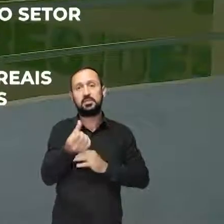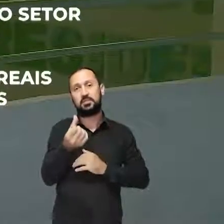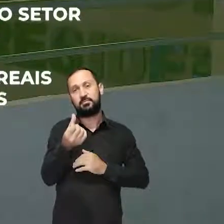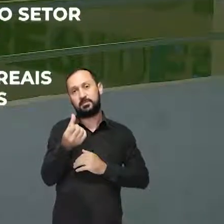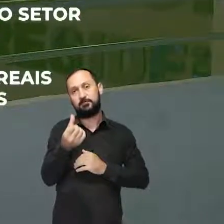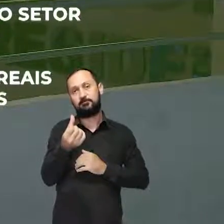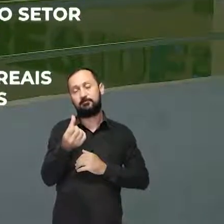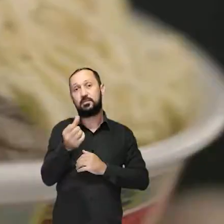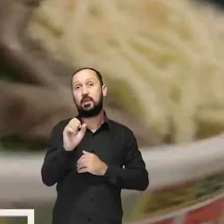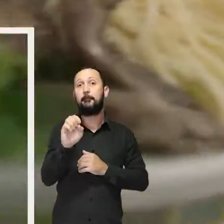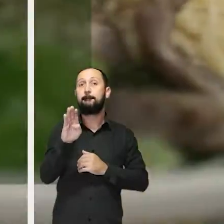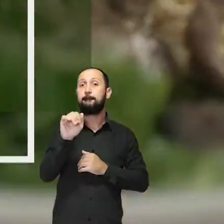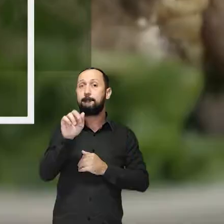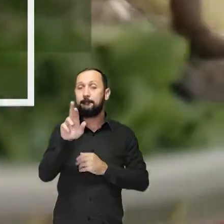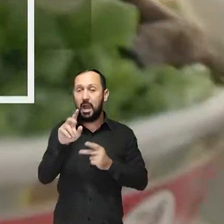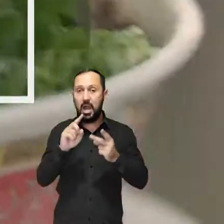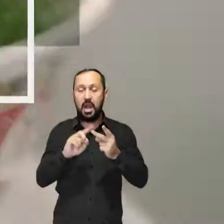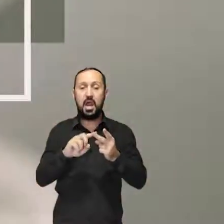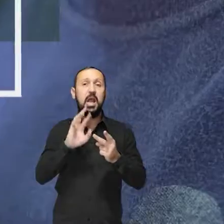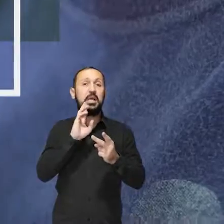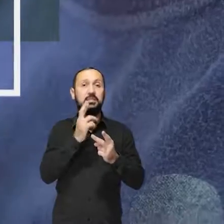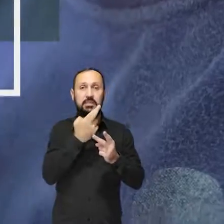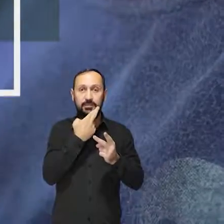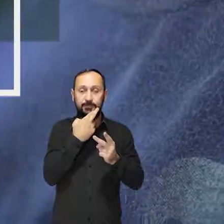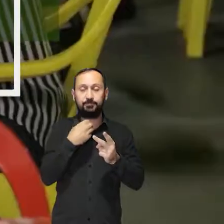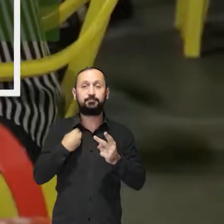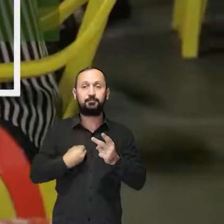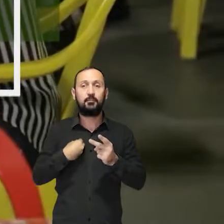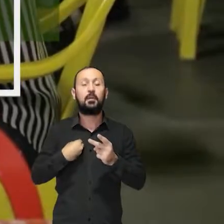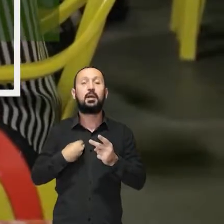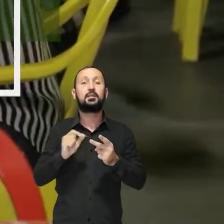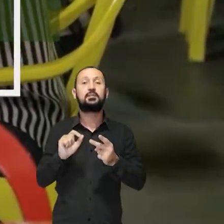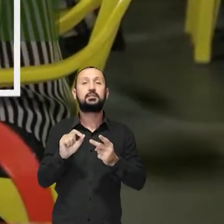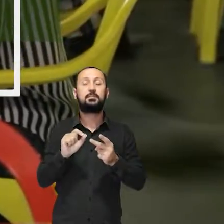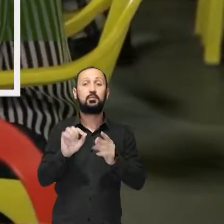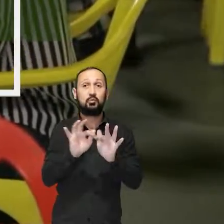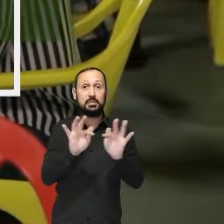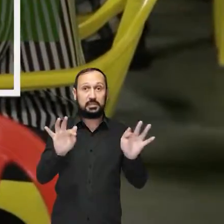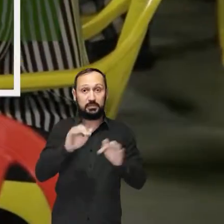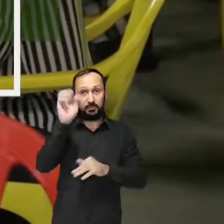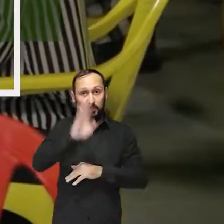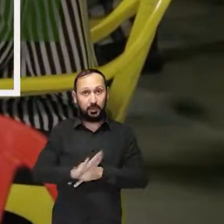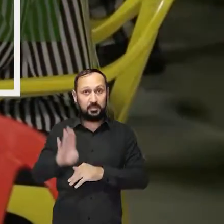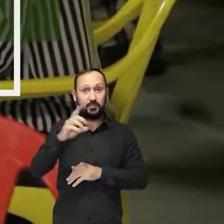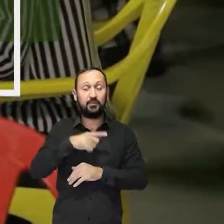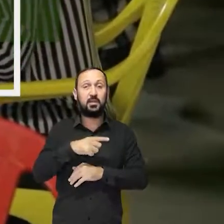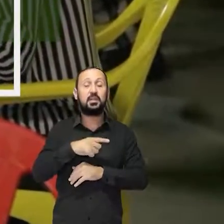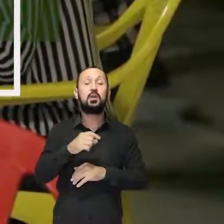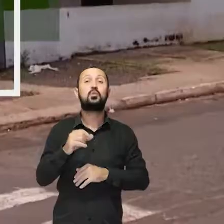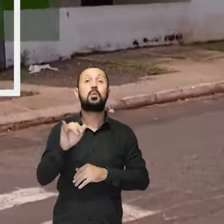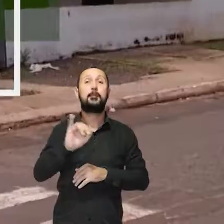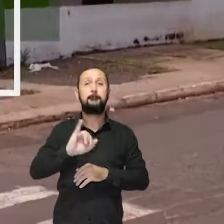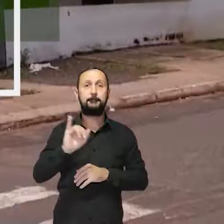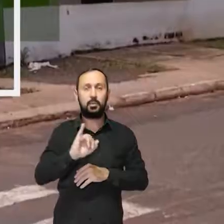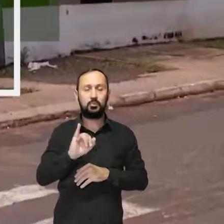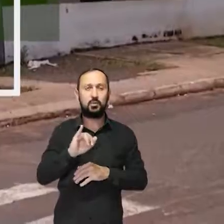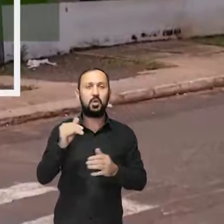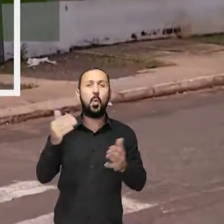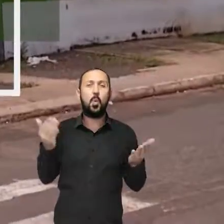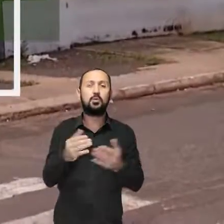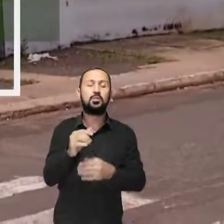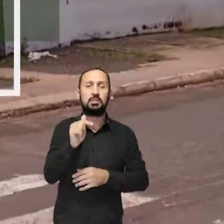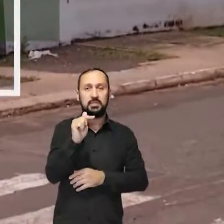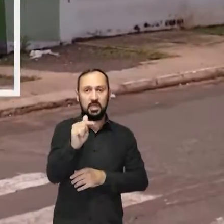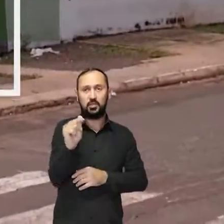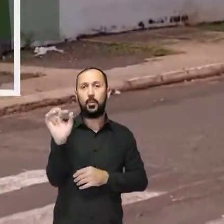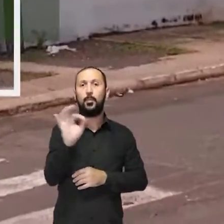6 meses. Já os bares e restaurantes optantes pelo Simples Nacional terão a redução da alíquota,